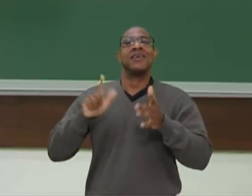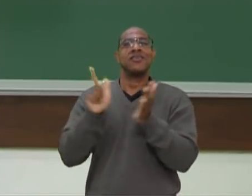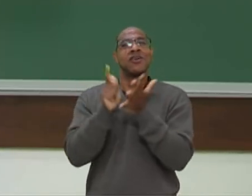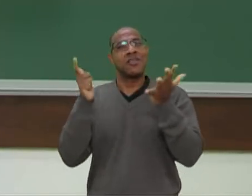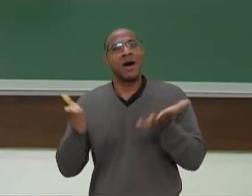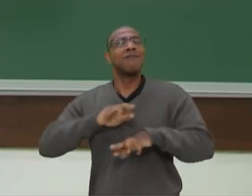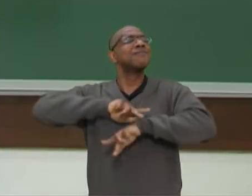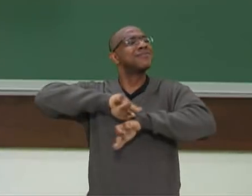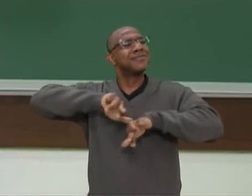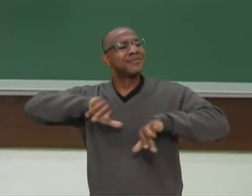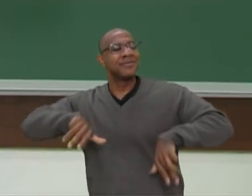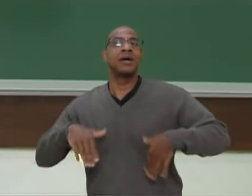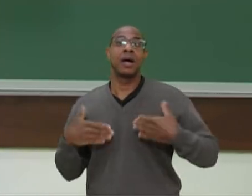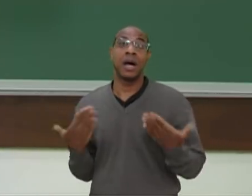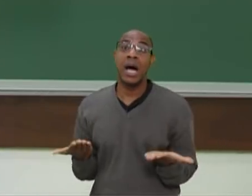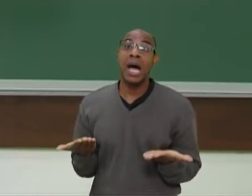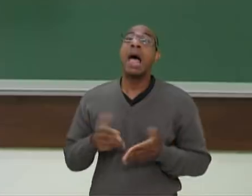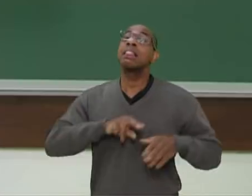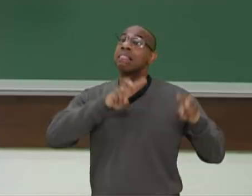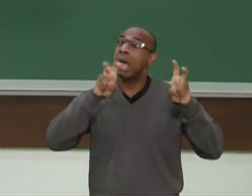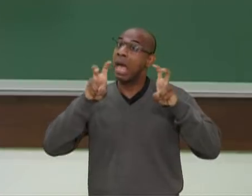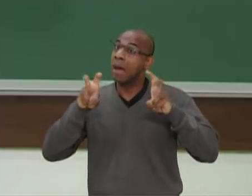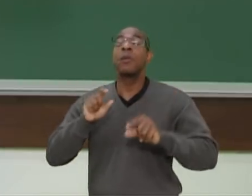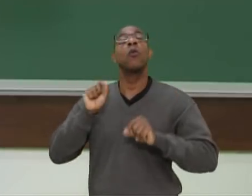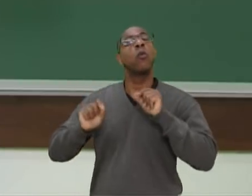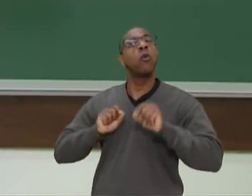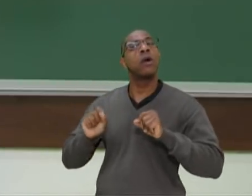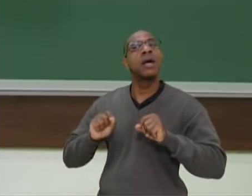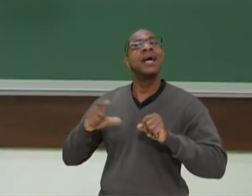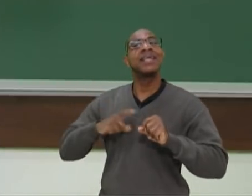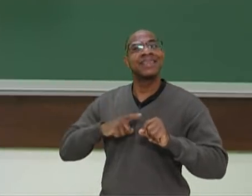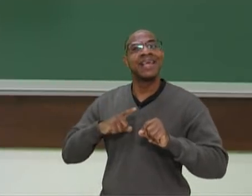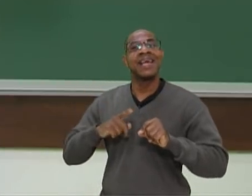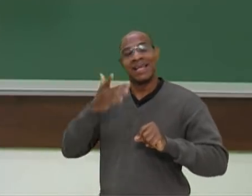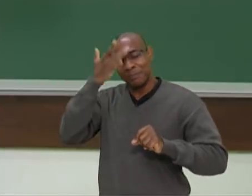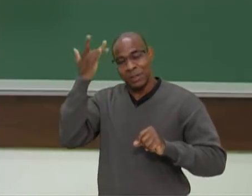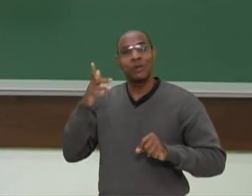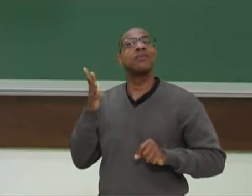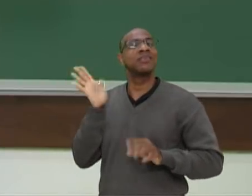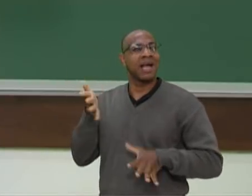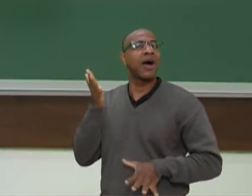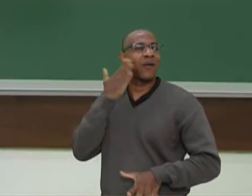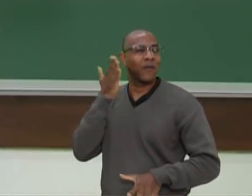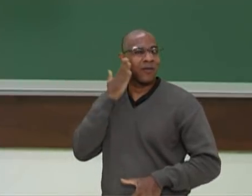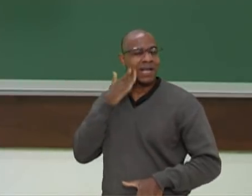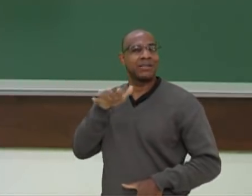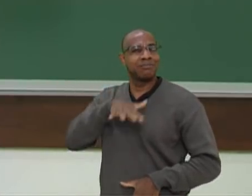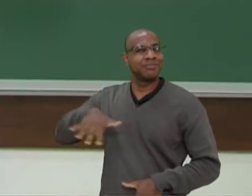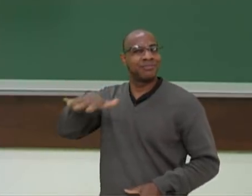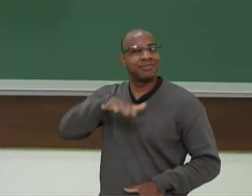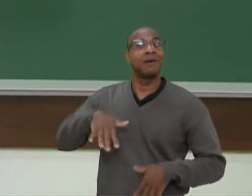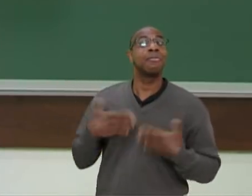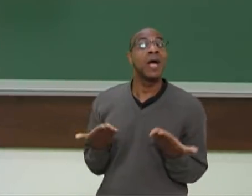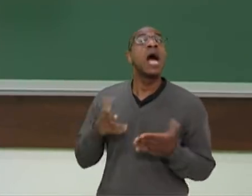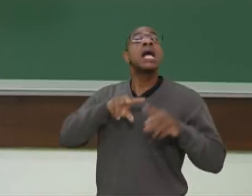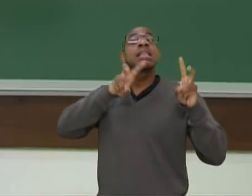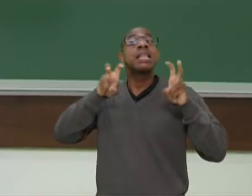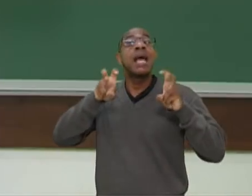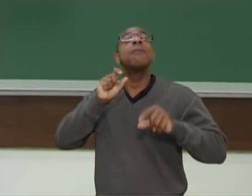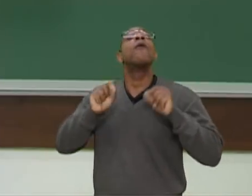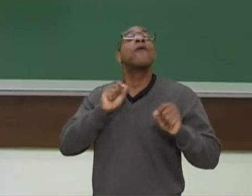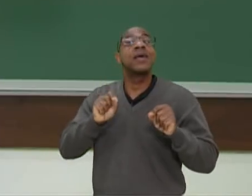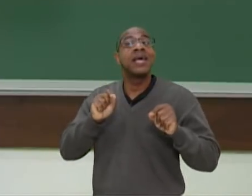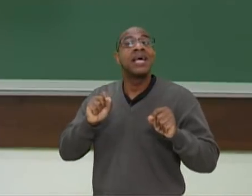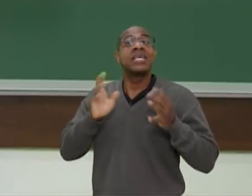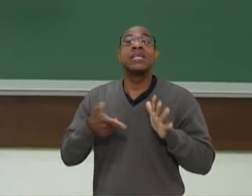jornais, enfim, temas que estão na boca do povo. E geralmente temas que não deixam de